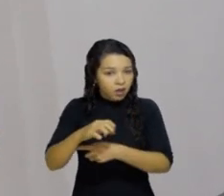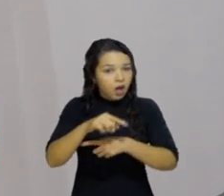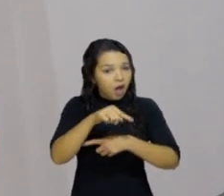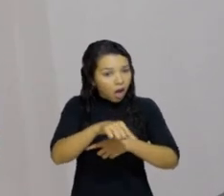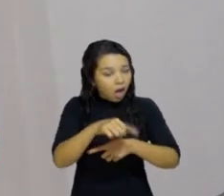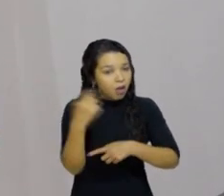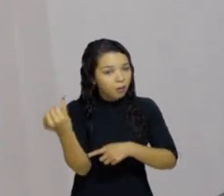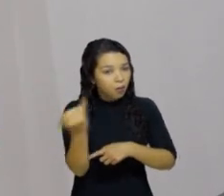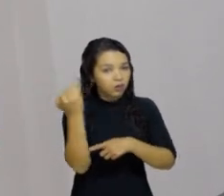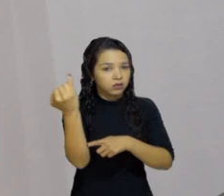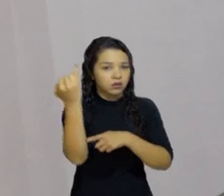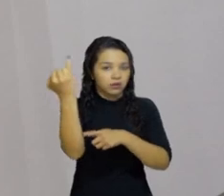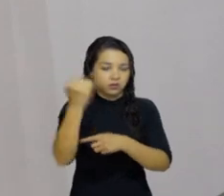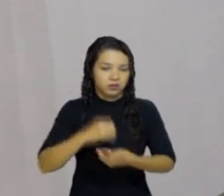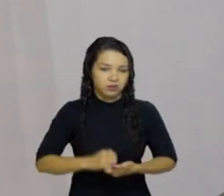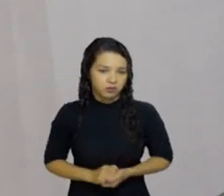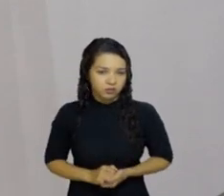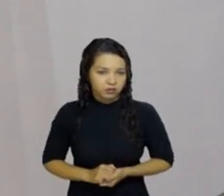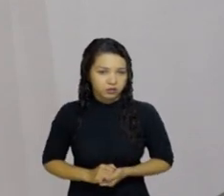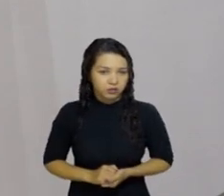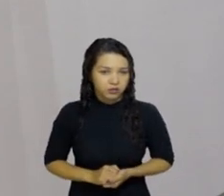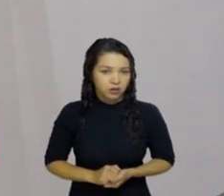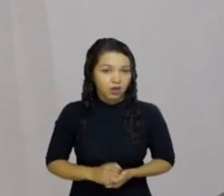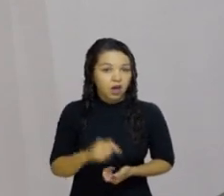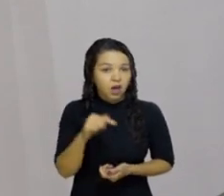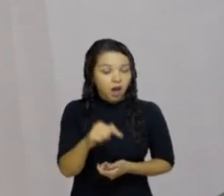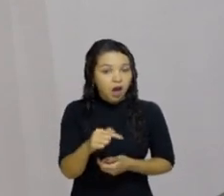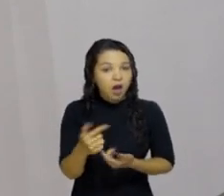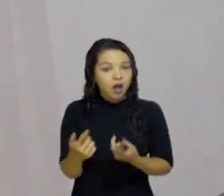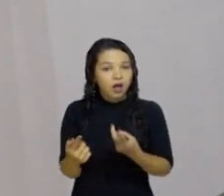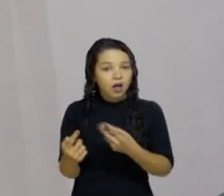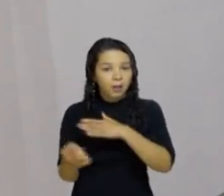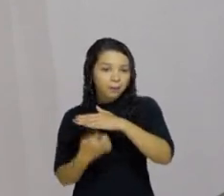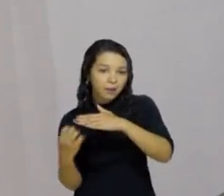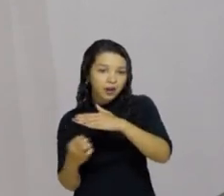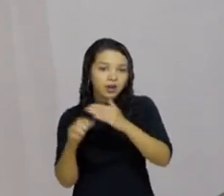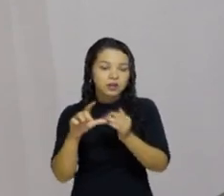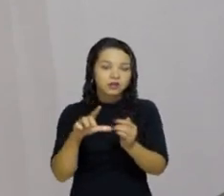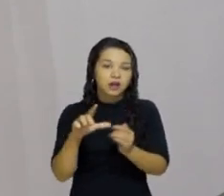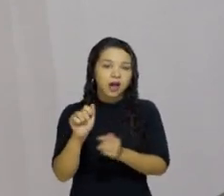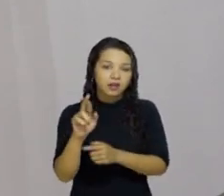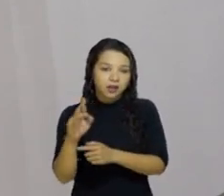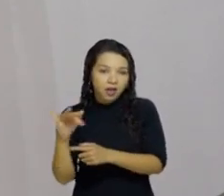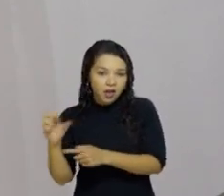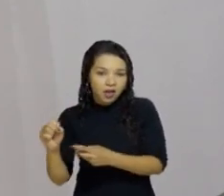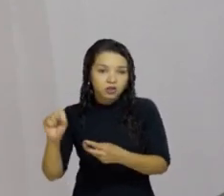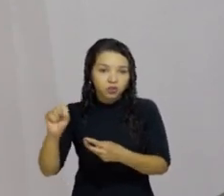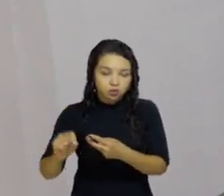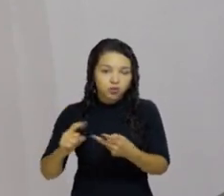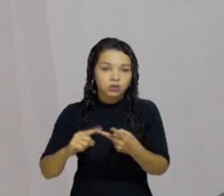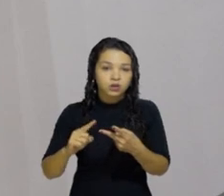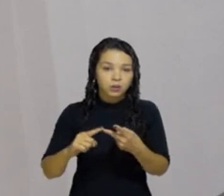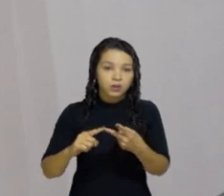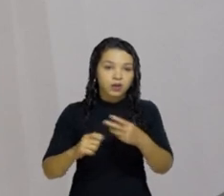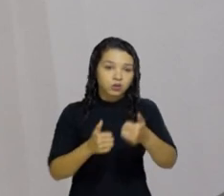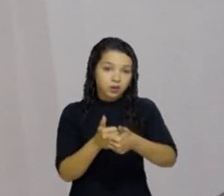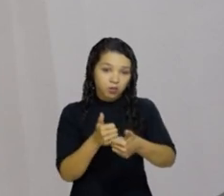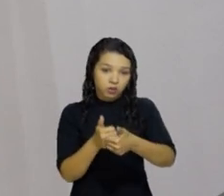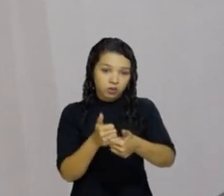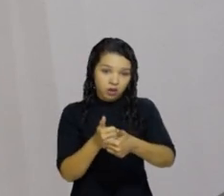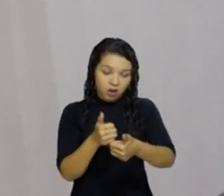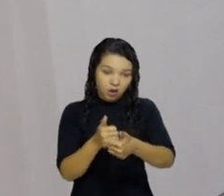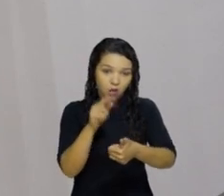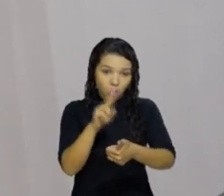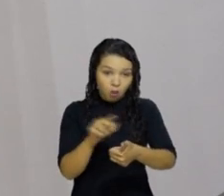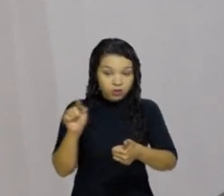e nos ajudar junto à NTT, Autopista Litoral Sul, Tribunal de Contas da União, para que se prorrogue o prazo da Autopista Litoral